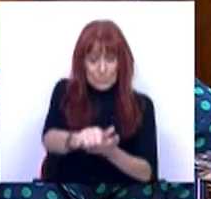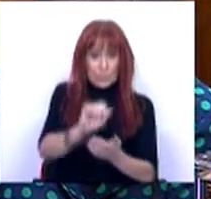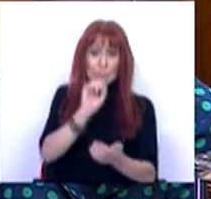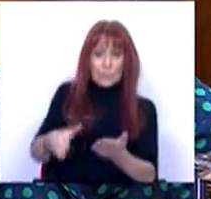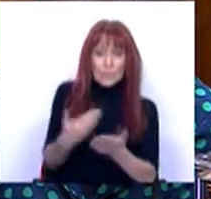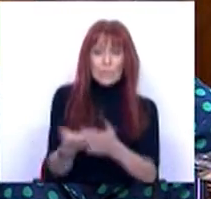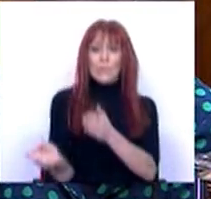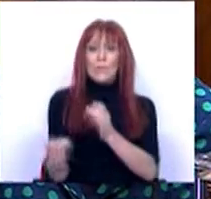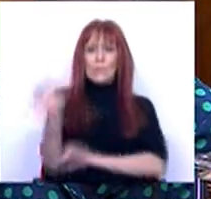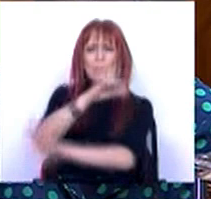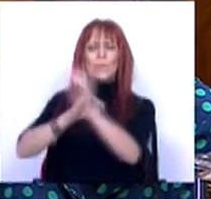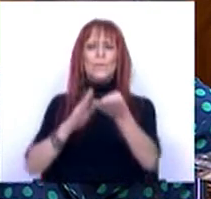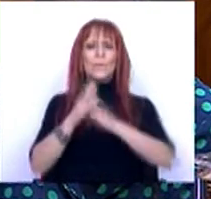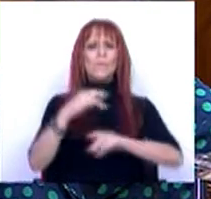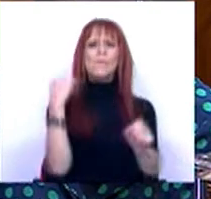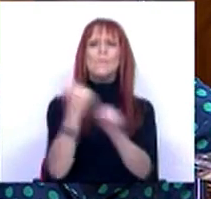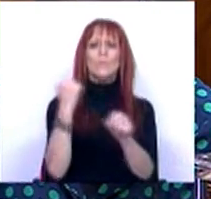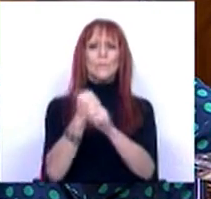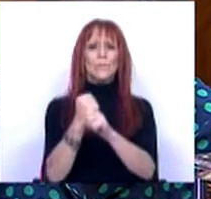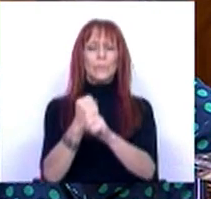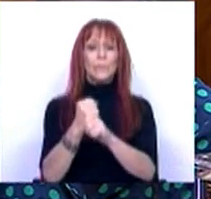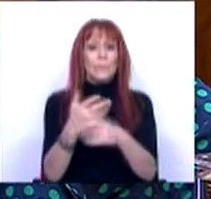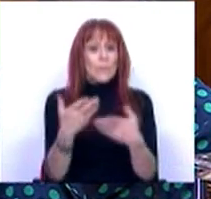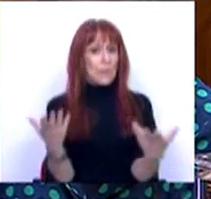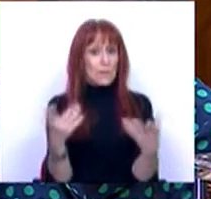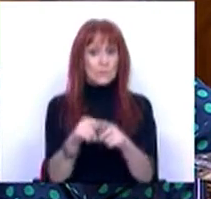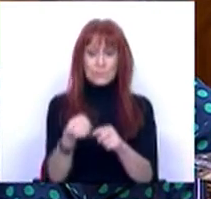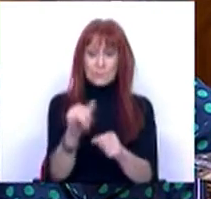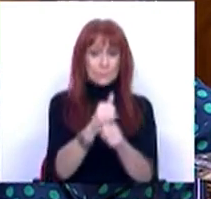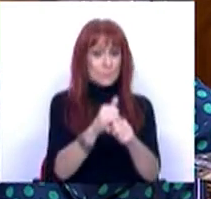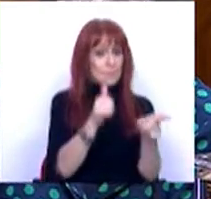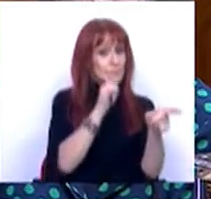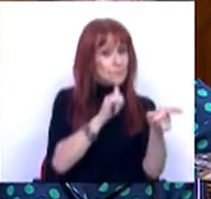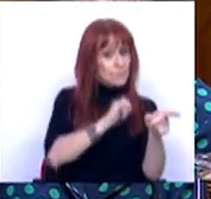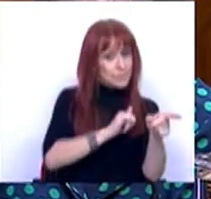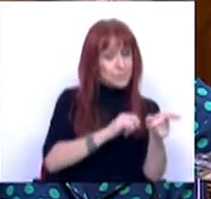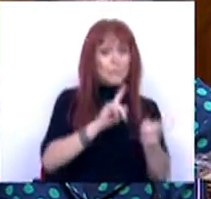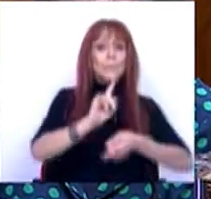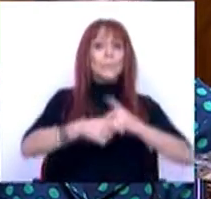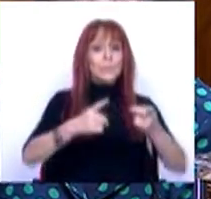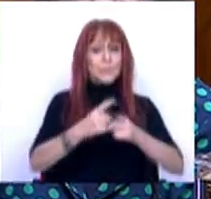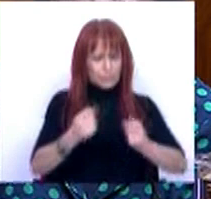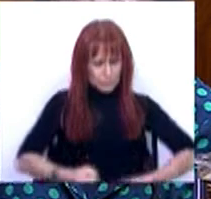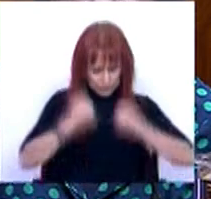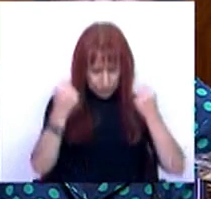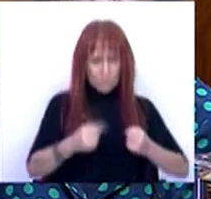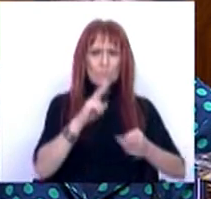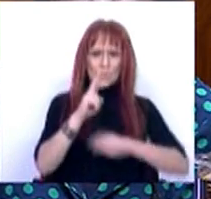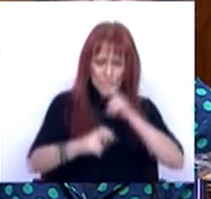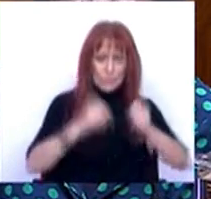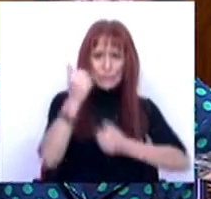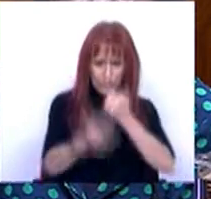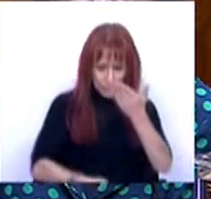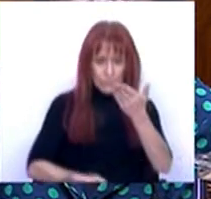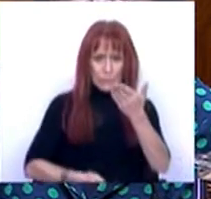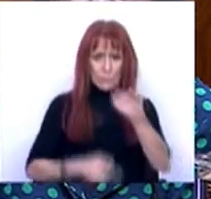candidatar a fundos comunitários. Nós continuaremos a trabalhar com a Região Autónoma dos Açores para conseguirmos dar resposta